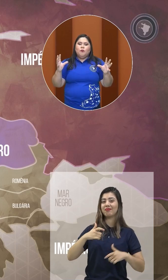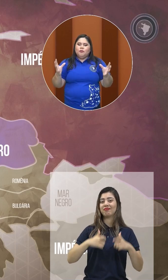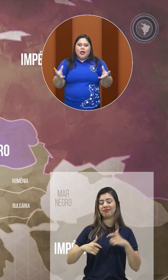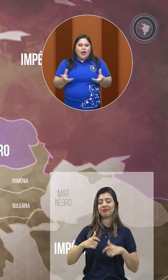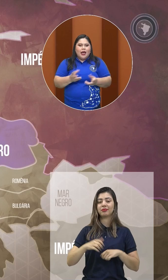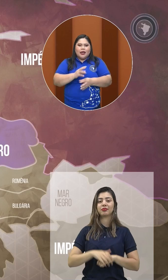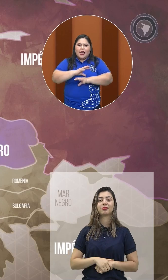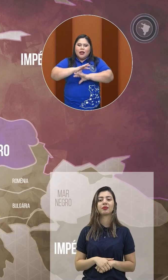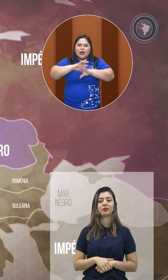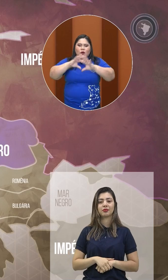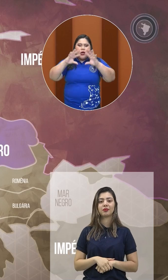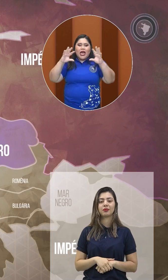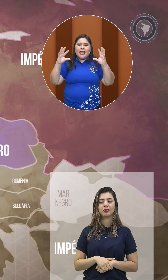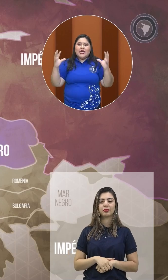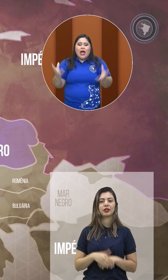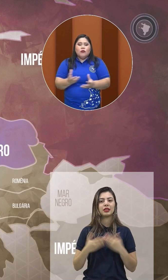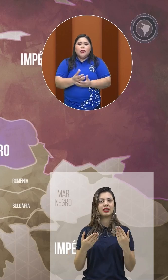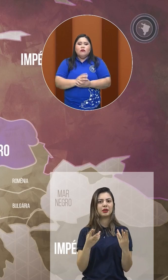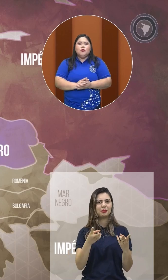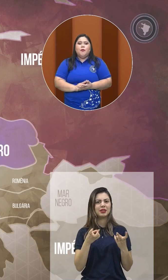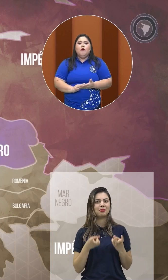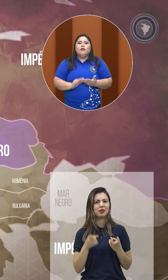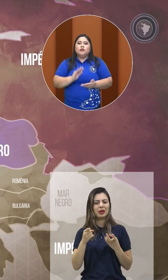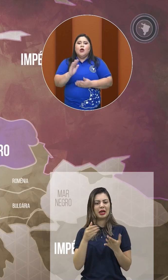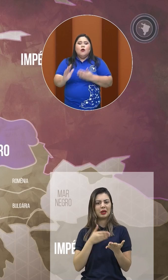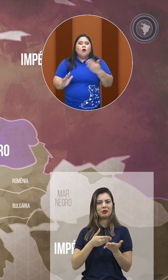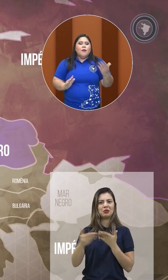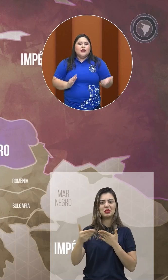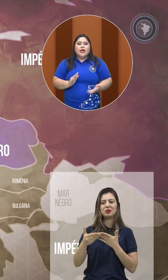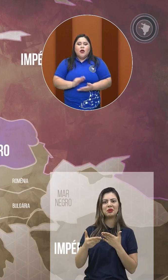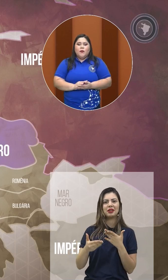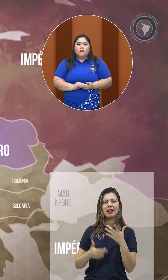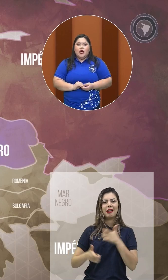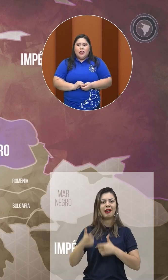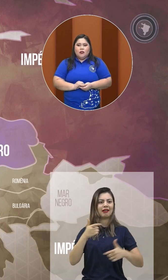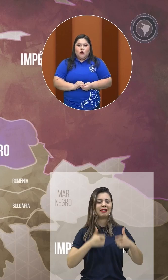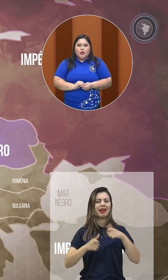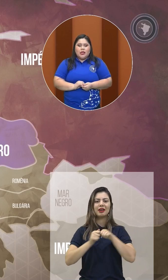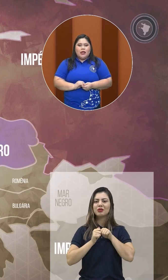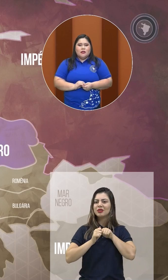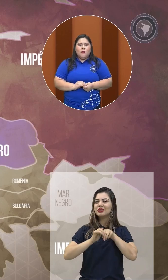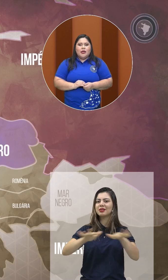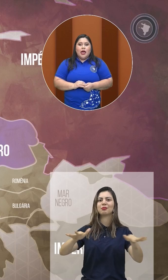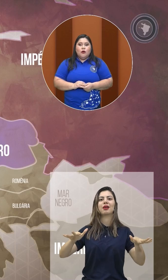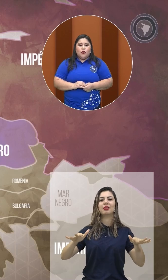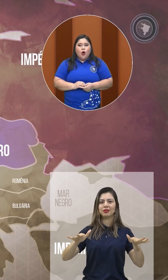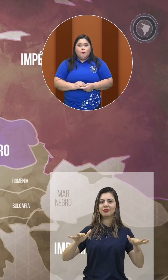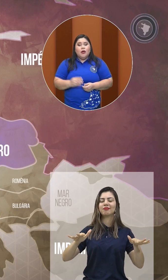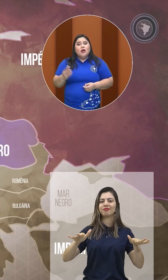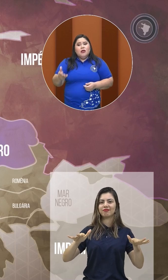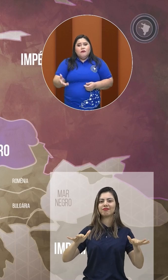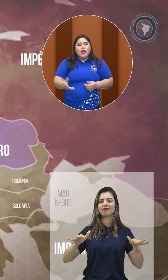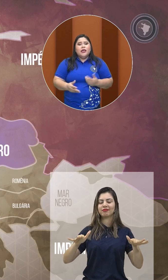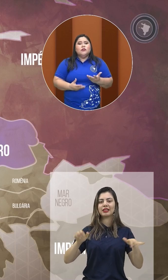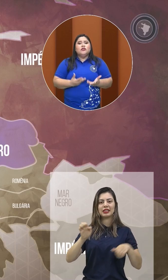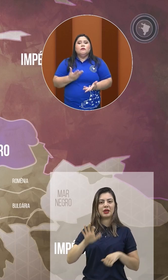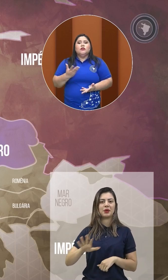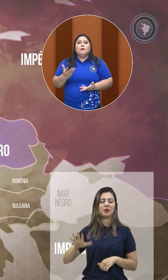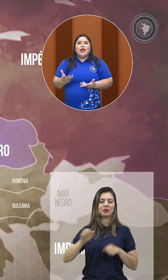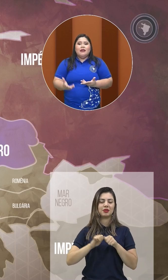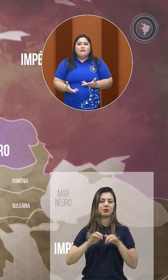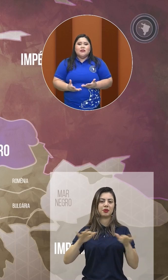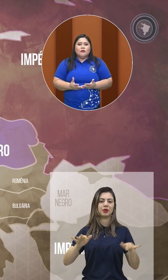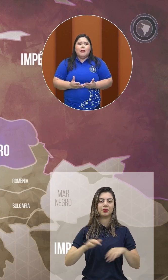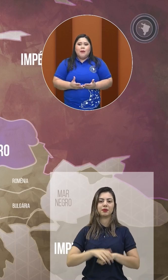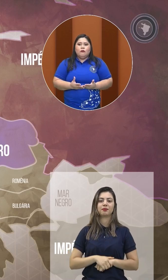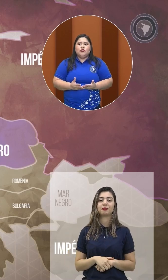só, aquele caldeirão de pólvoras começa realmente aí a dominar então, aí a Europa. E fora isso, nós temos